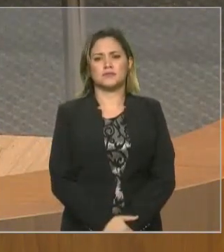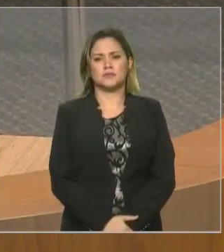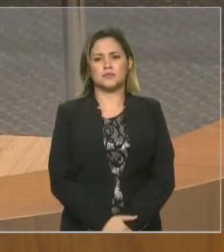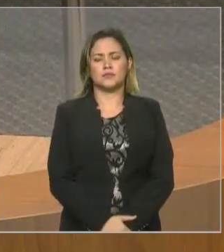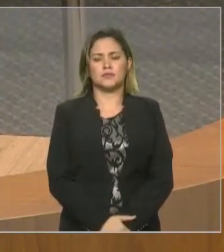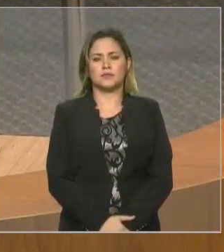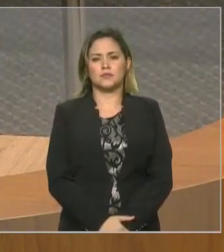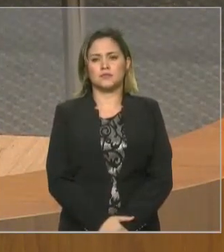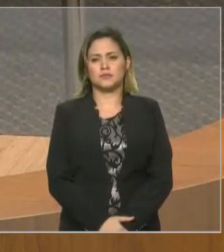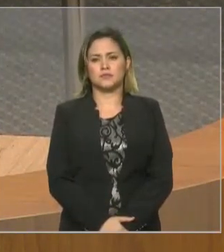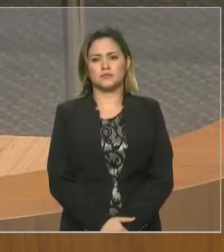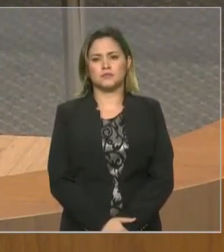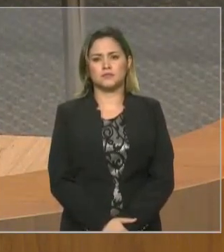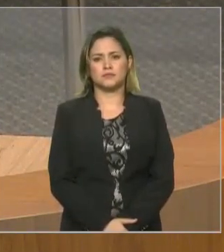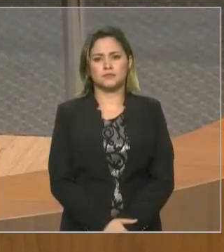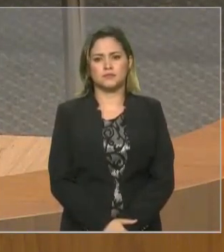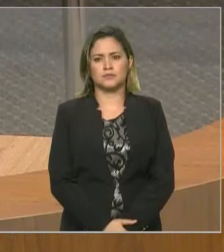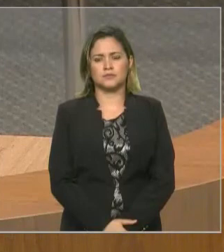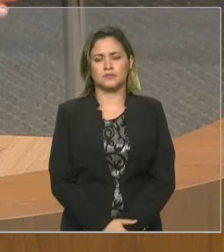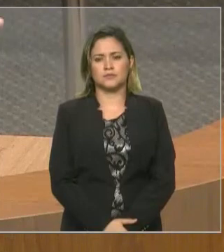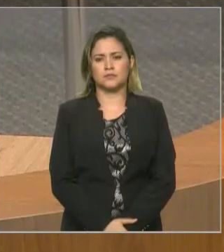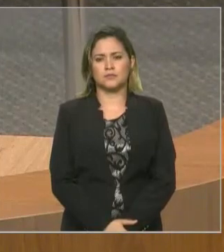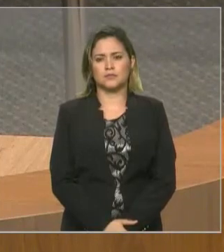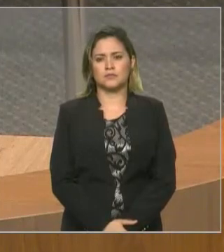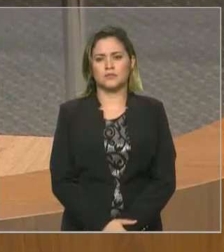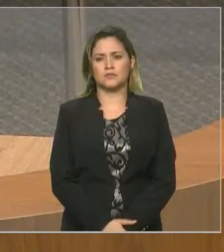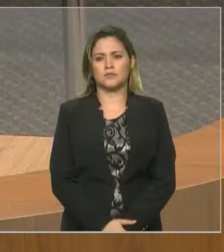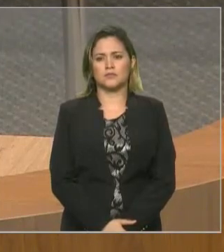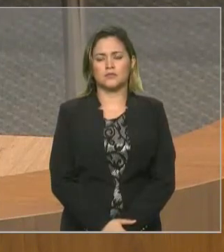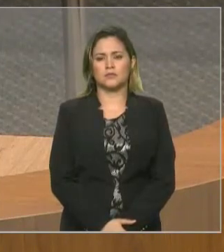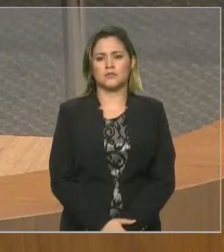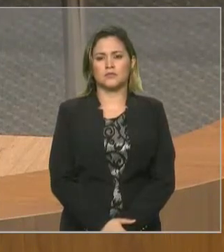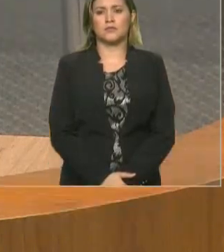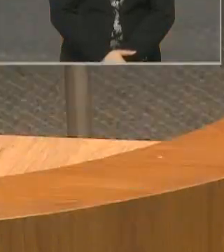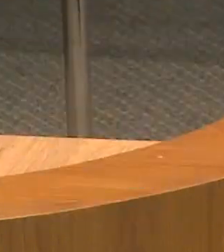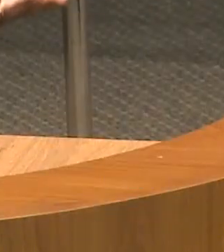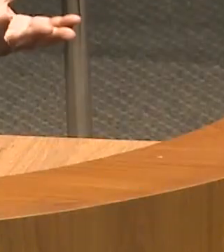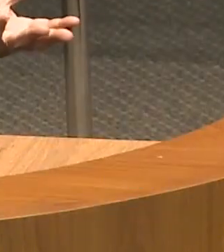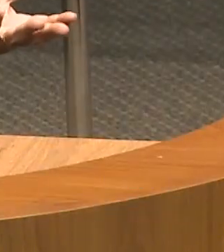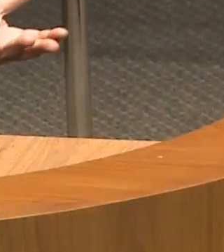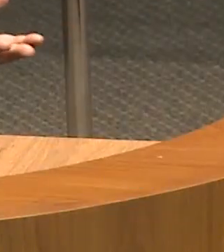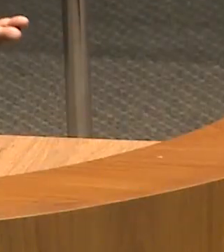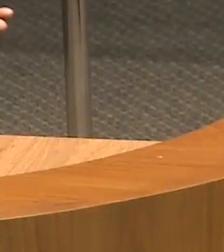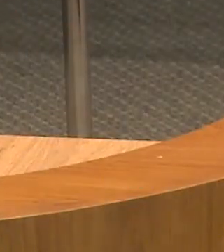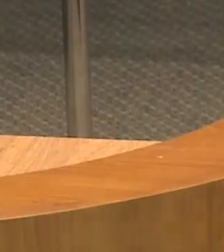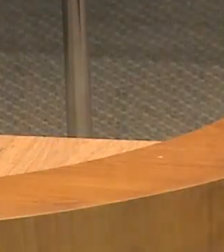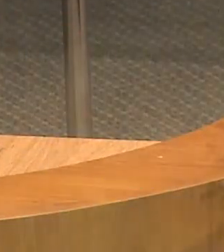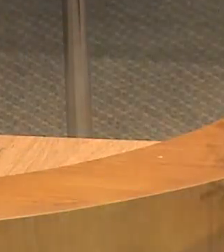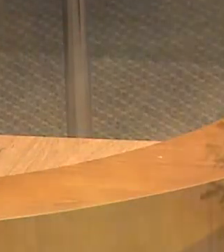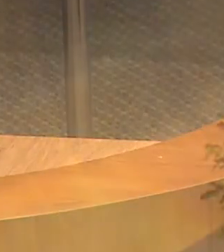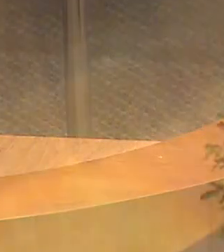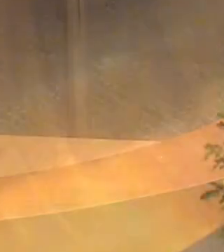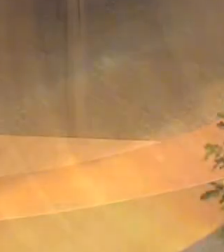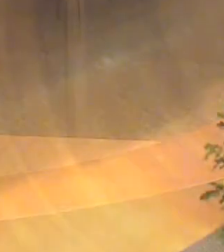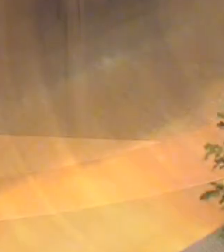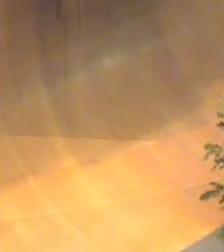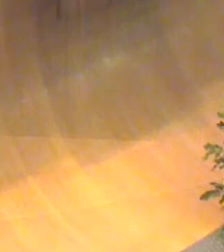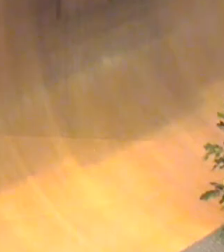estou conversando, eu não estou discursando, eu não tenho mais nem idade de discursar. Eu estou só conversando com os senhores e com a